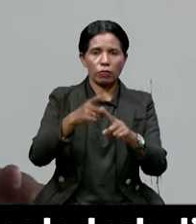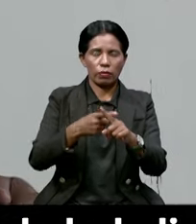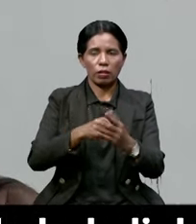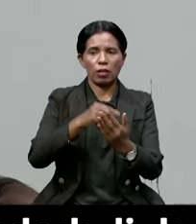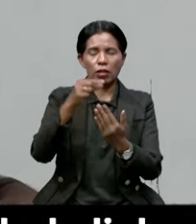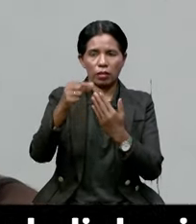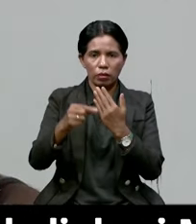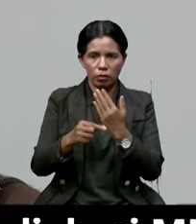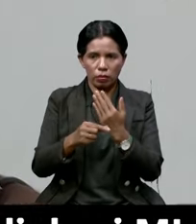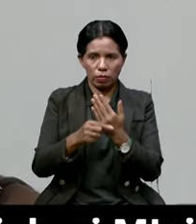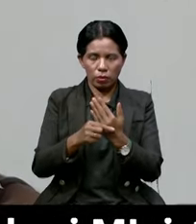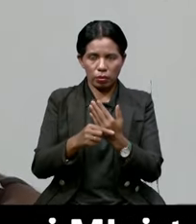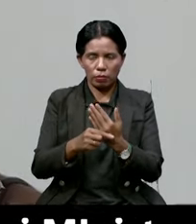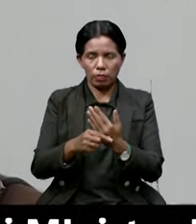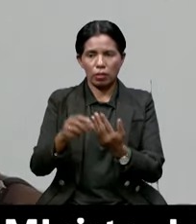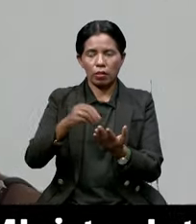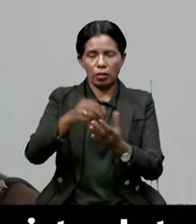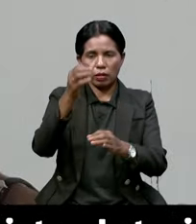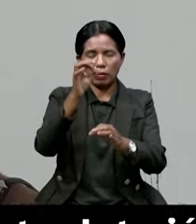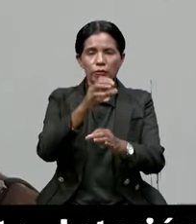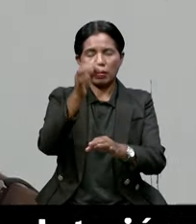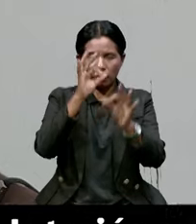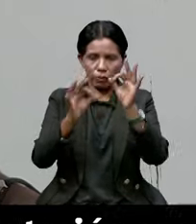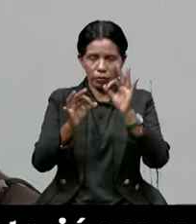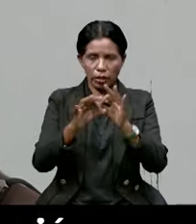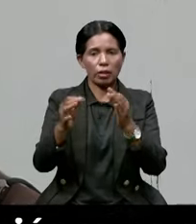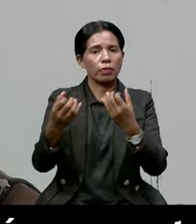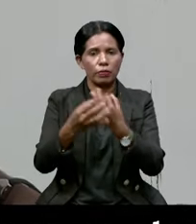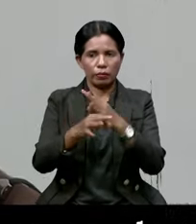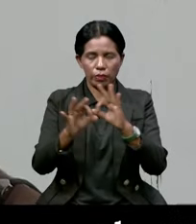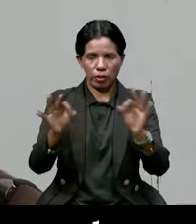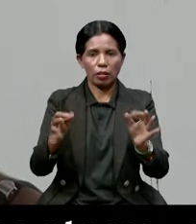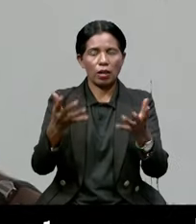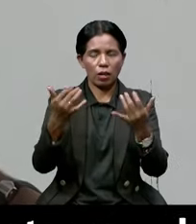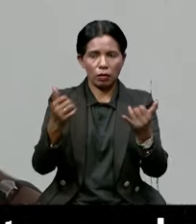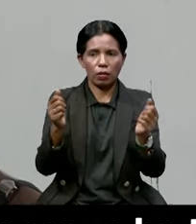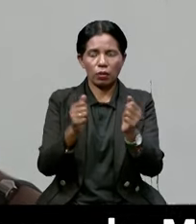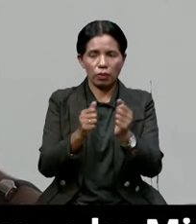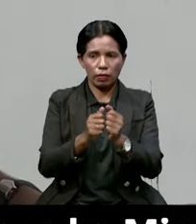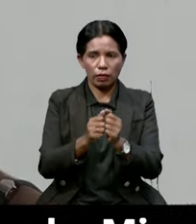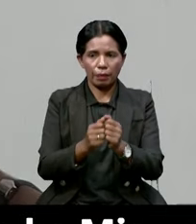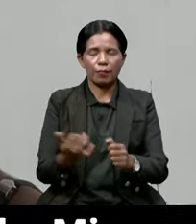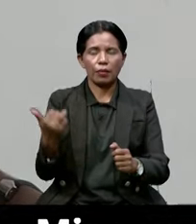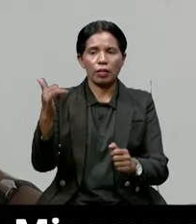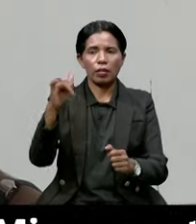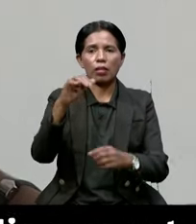ne bele garantia kata remata. Negala, eh? Agora a questão seria com